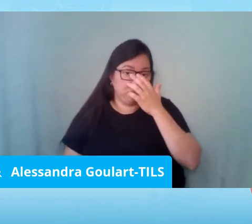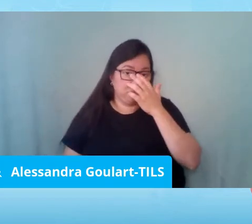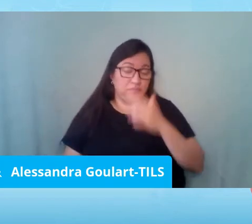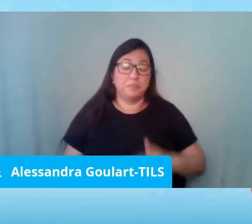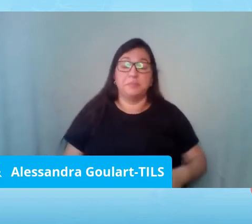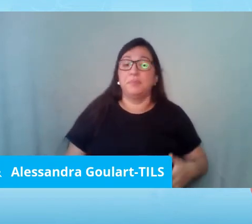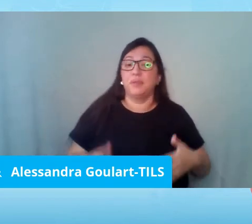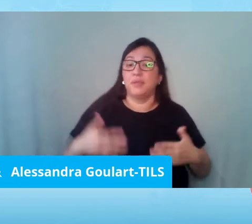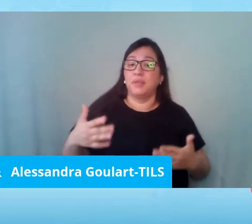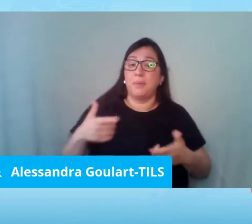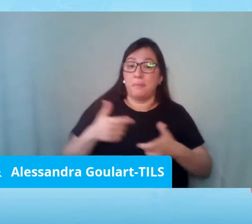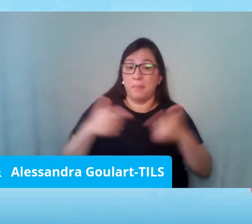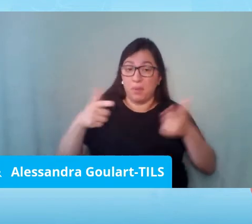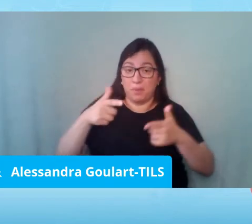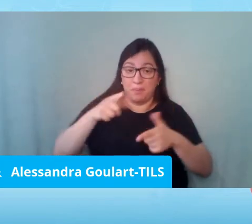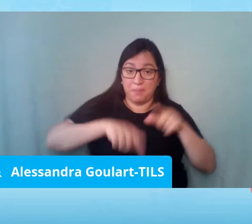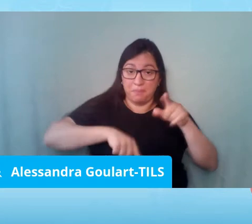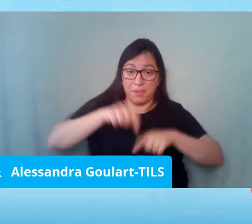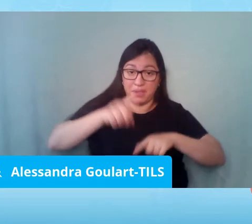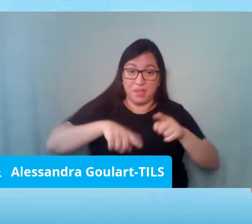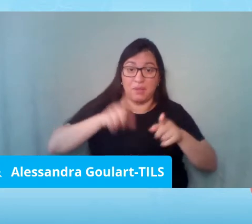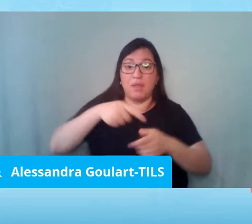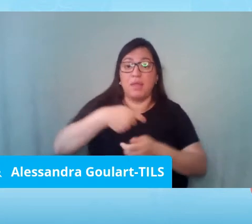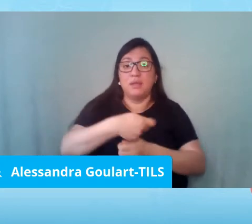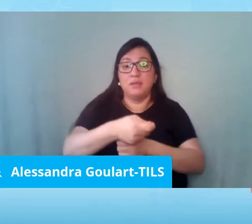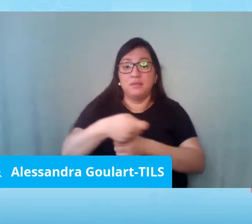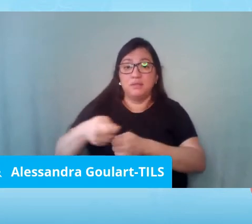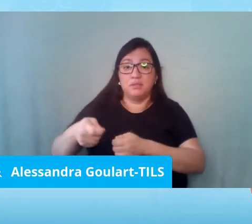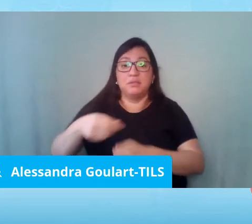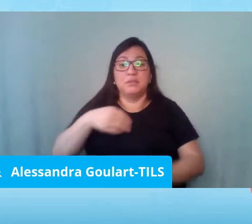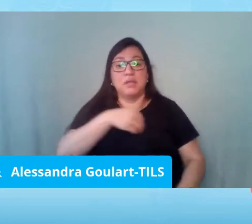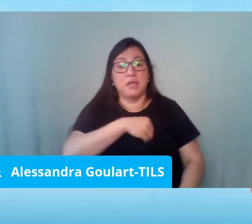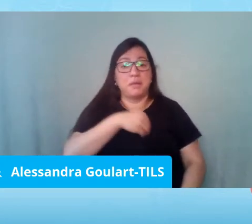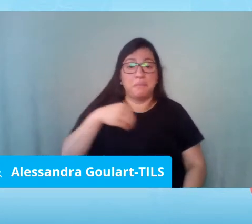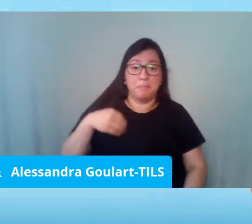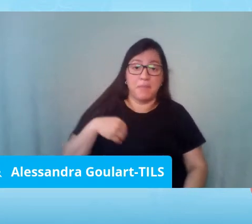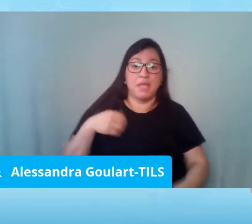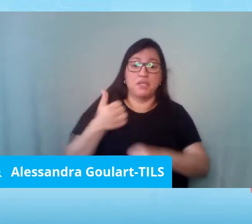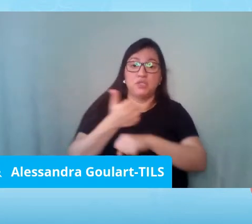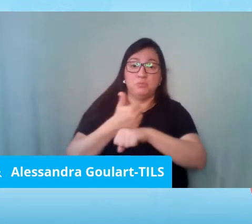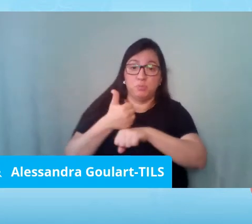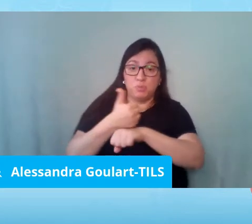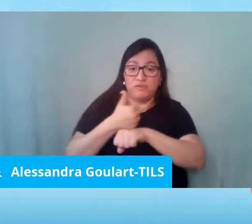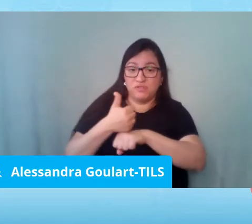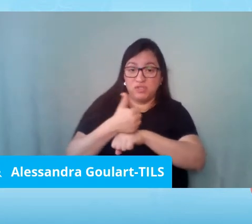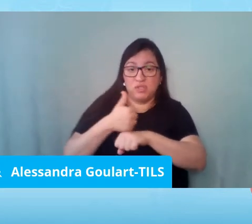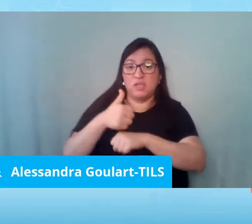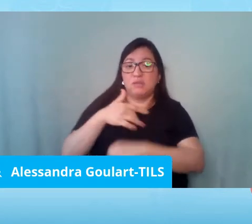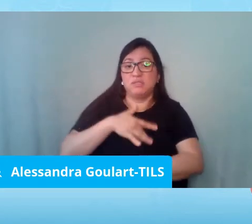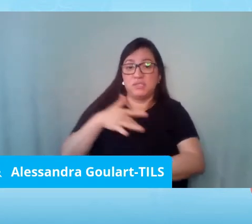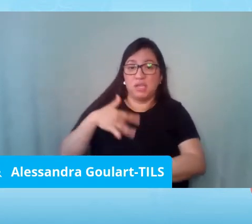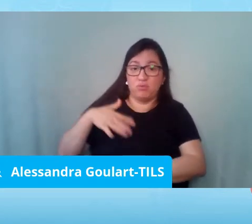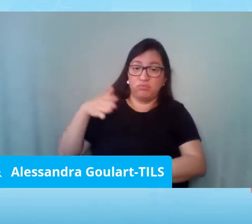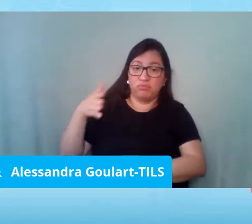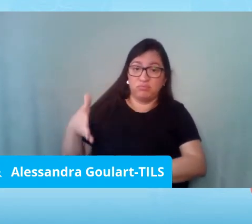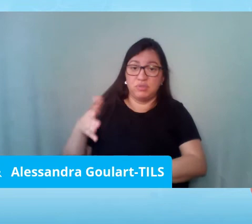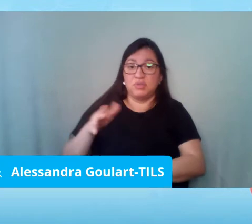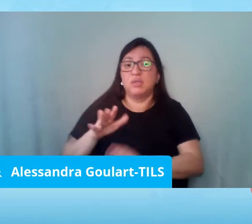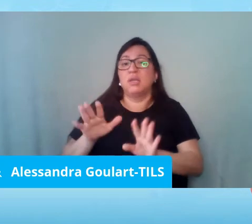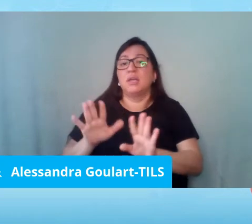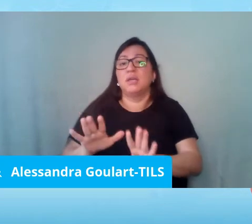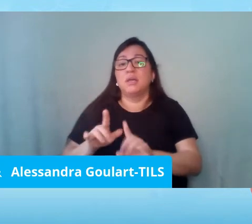ministério acabam produzindo materiais para os profissionais de nível superior. E a gente acaba não